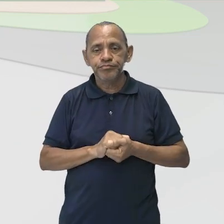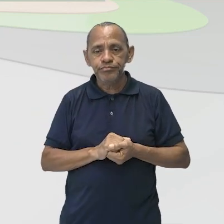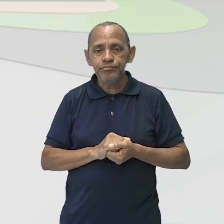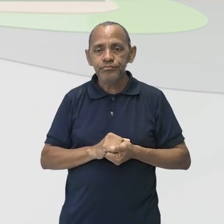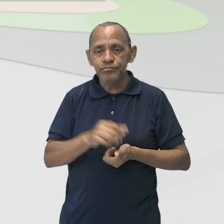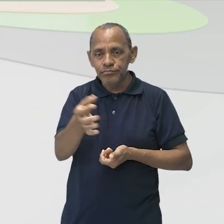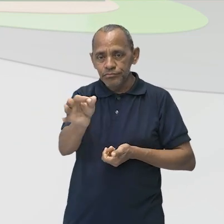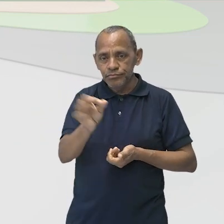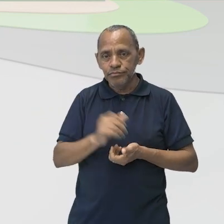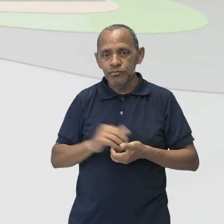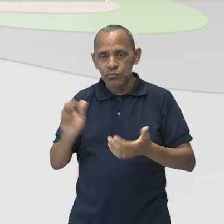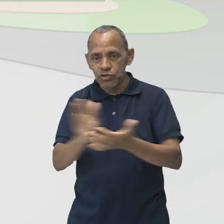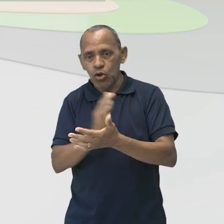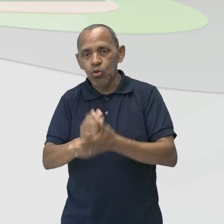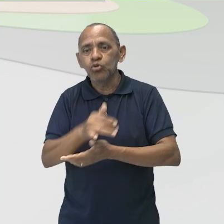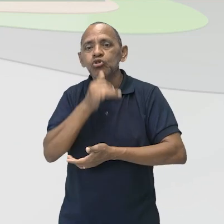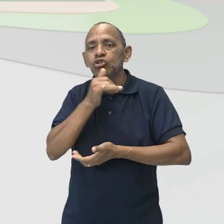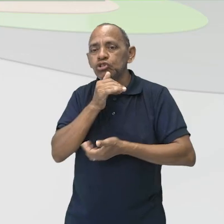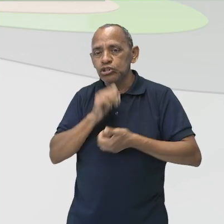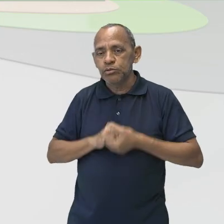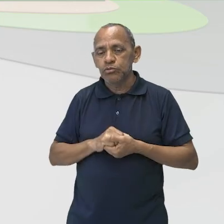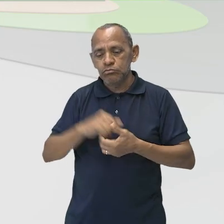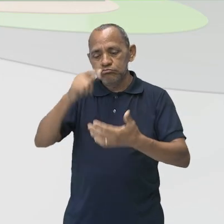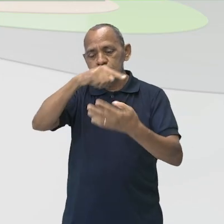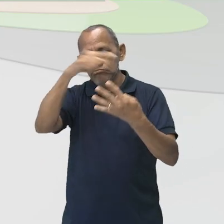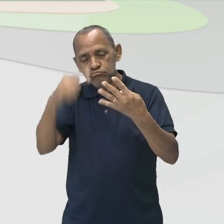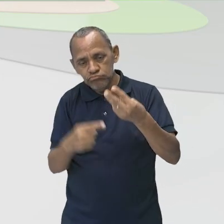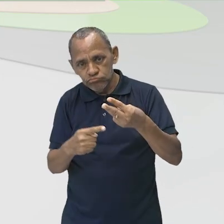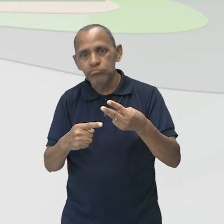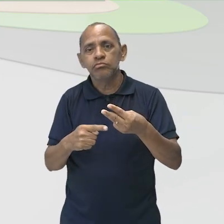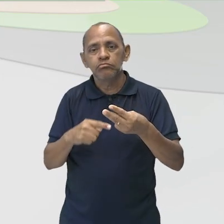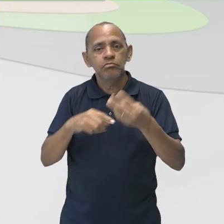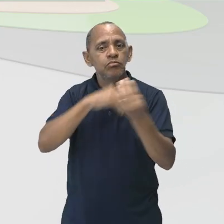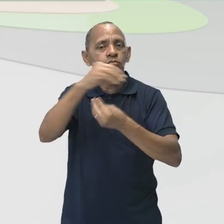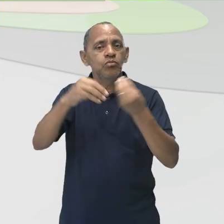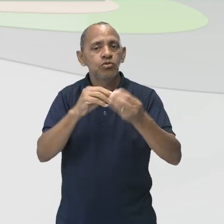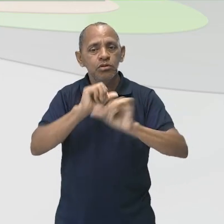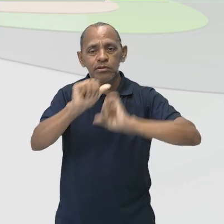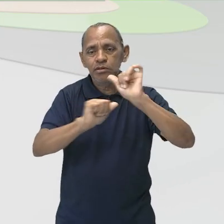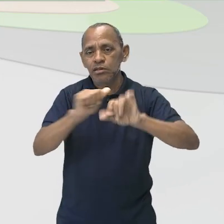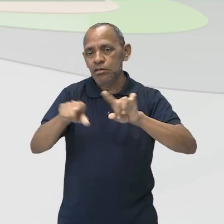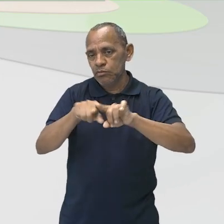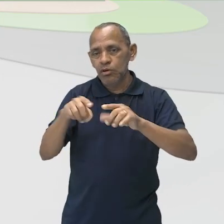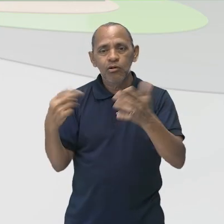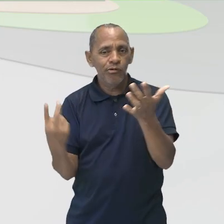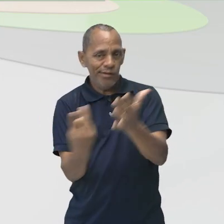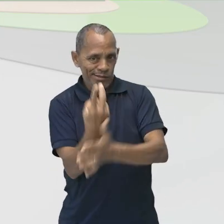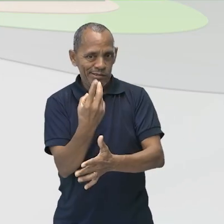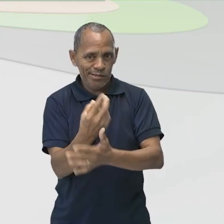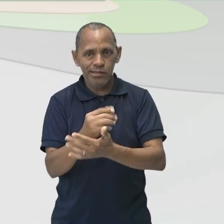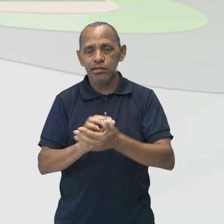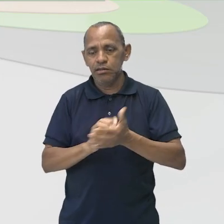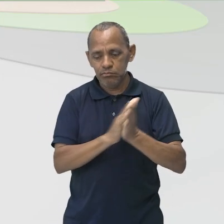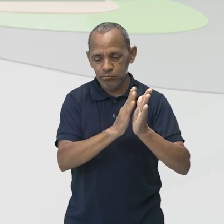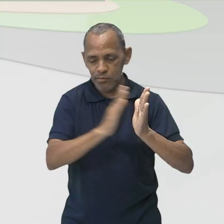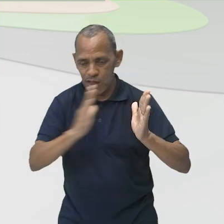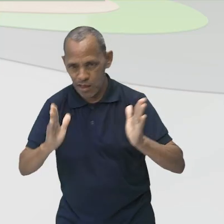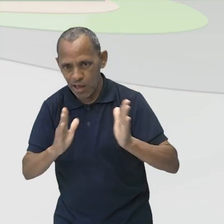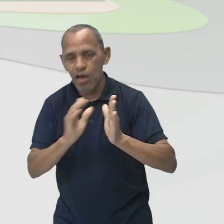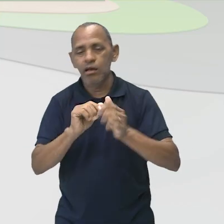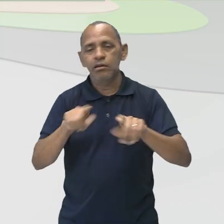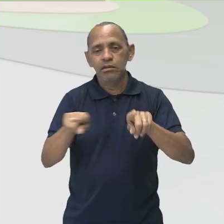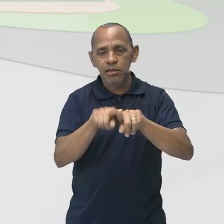Certo? Então, são alguns dos exemplos de mutações que podem ocorrer na sequência de